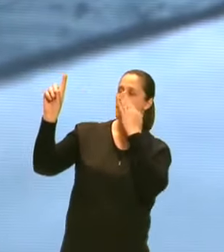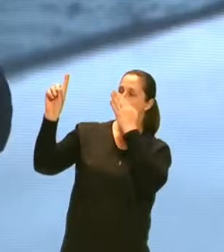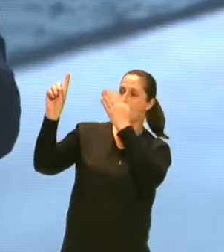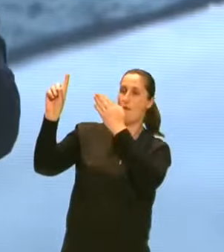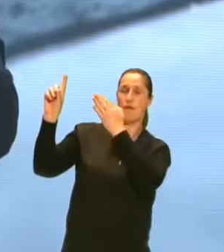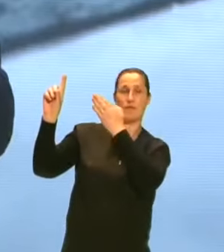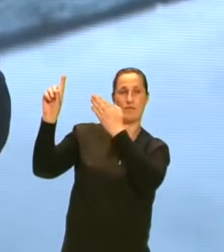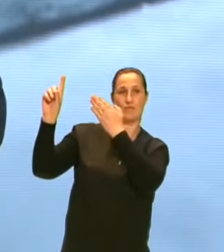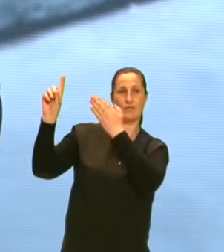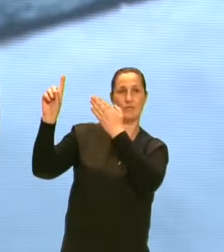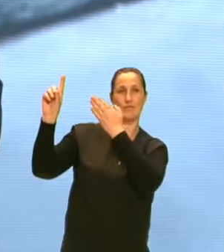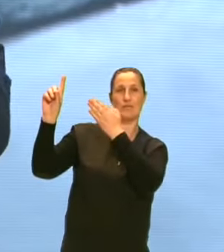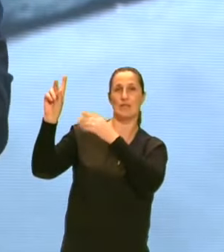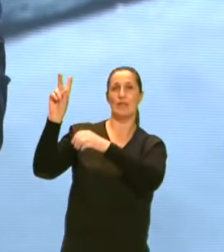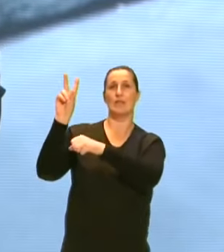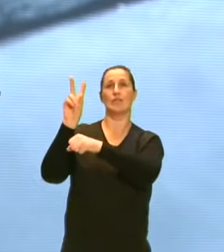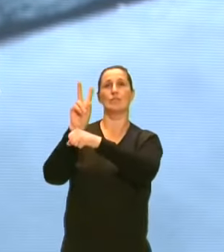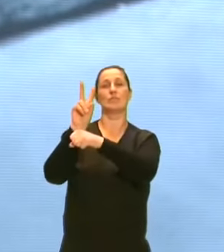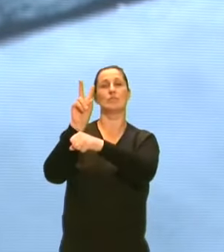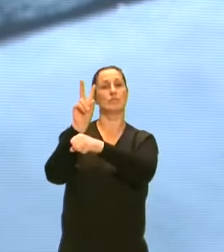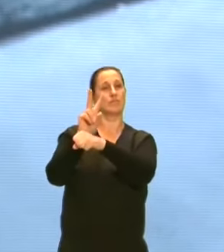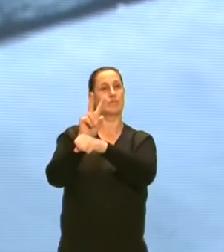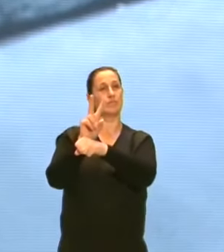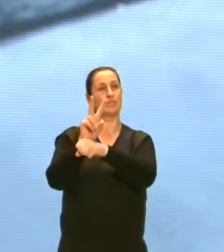e ao mesmo tempo protege.